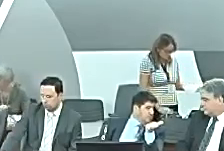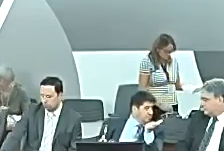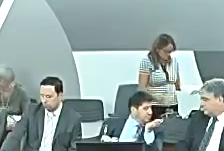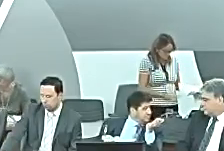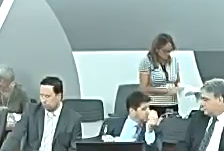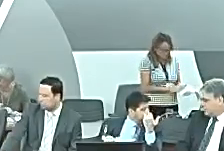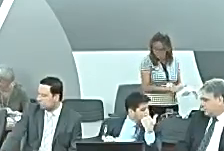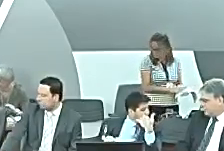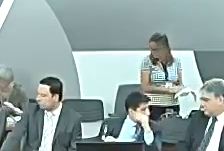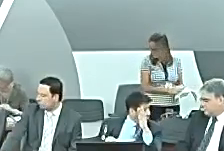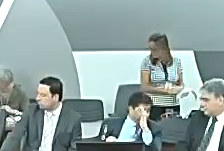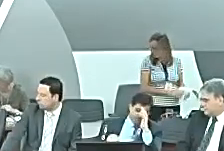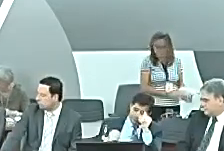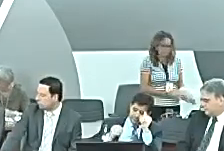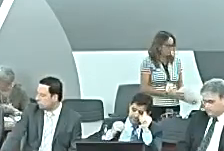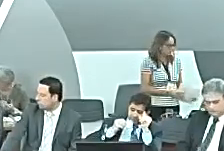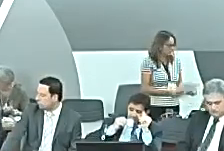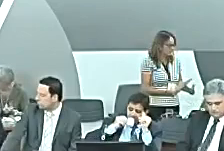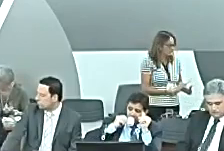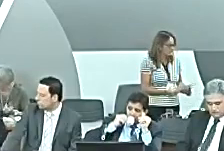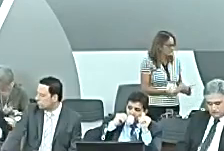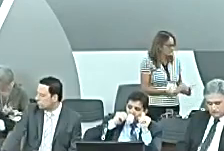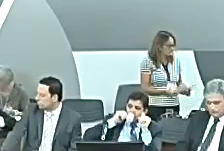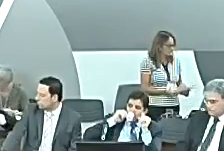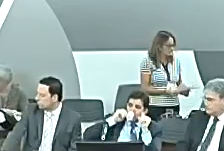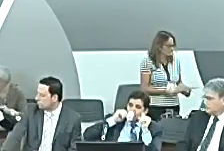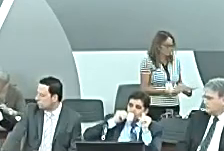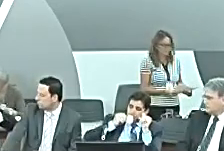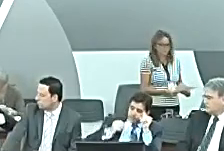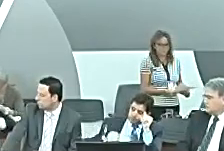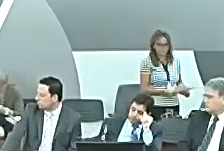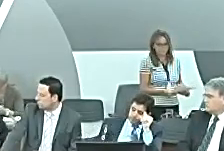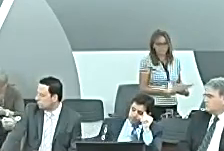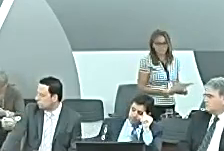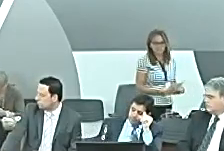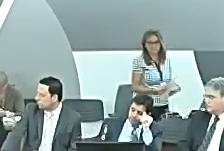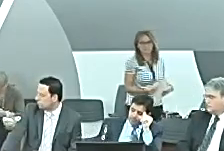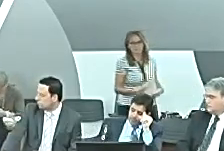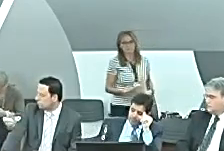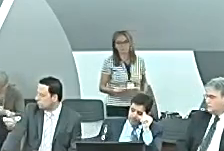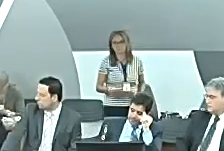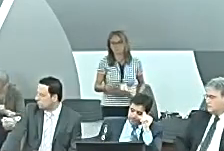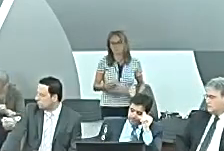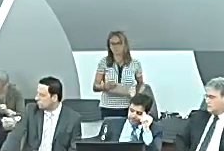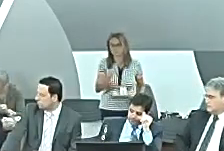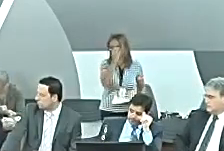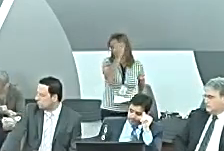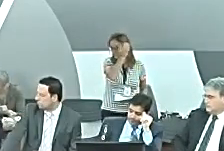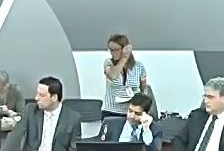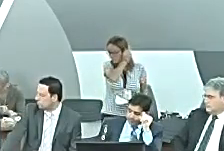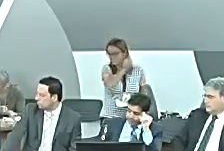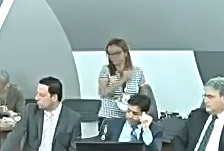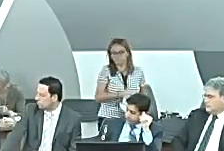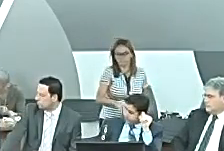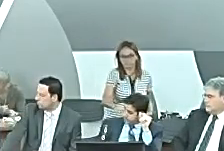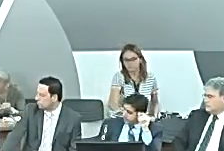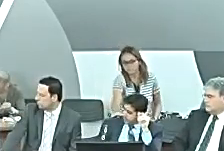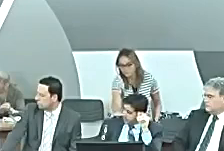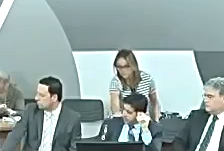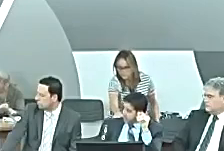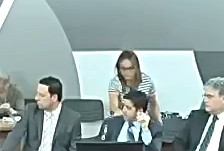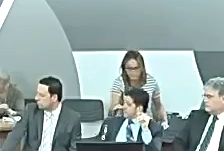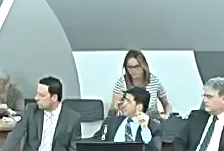dizia o seguinte outros anos já se foi discutidos em assembléia iguais a